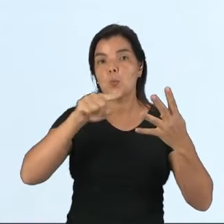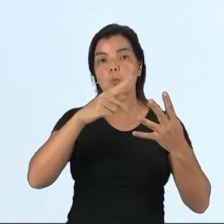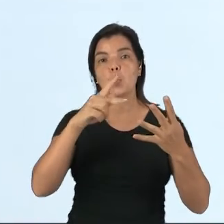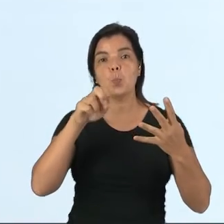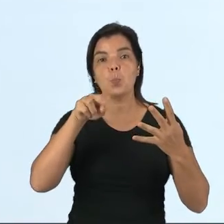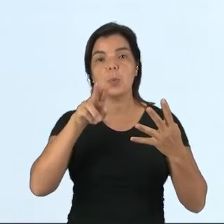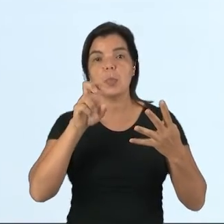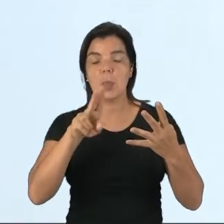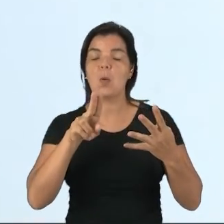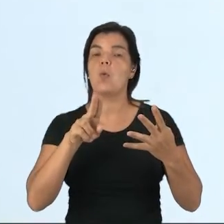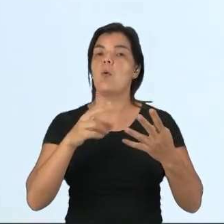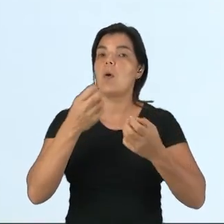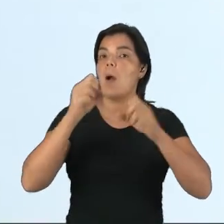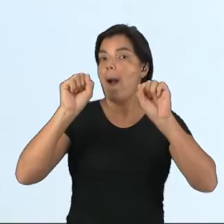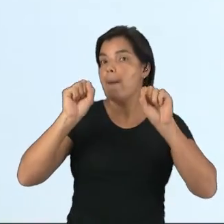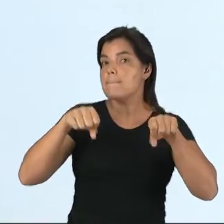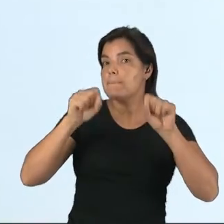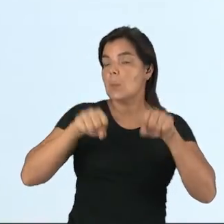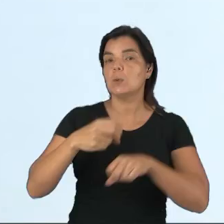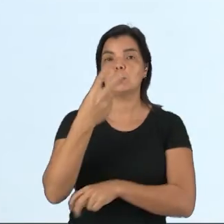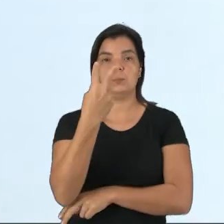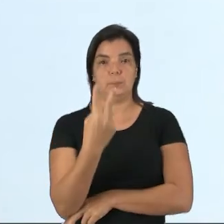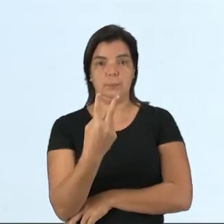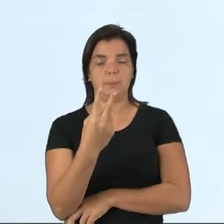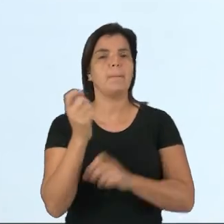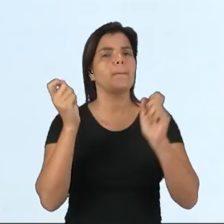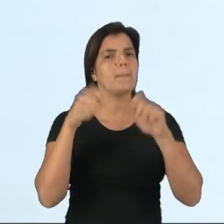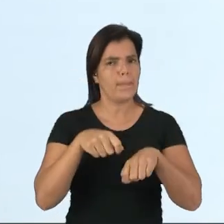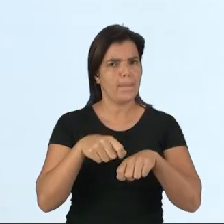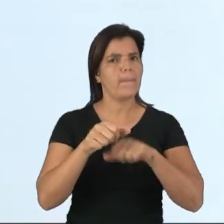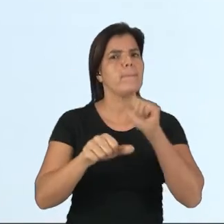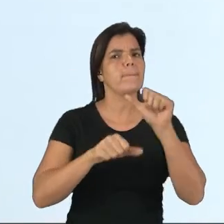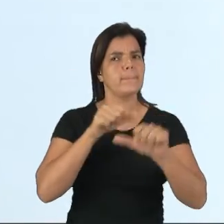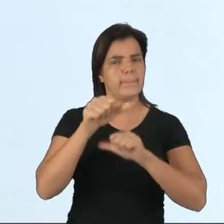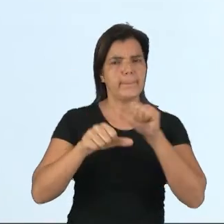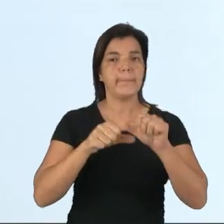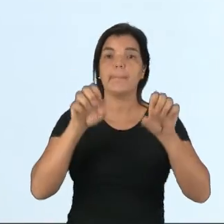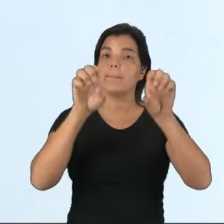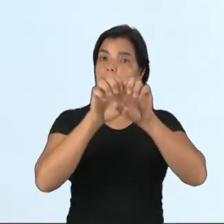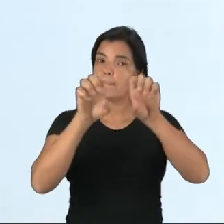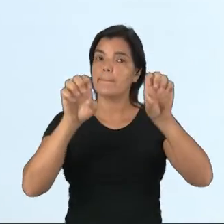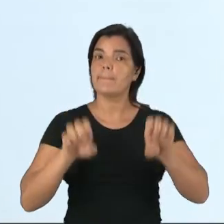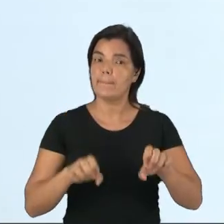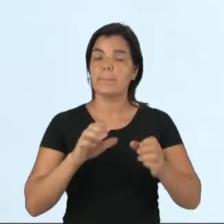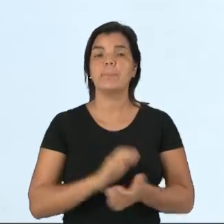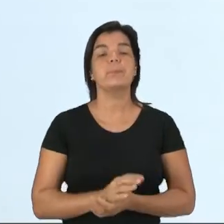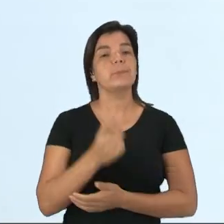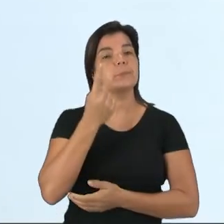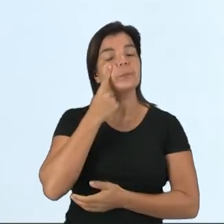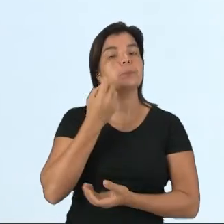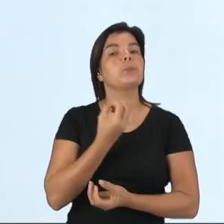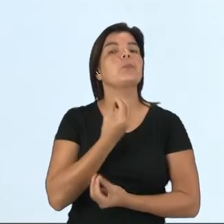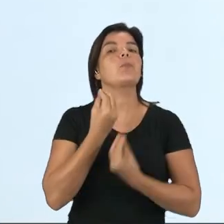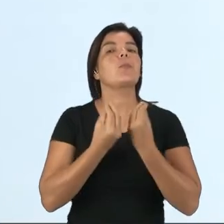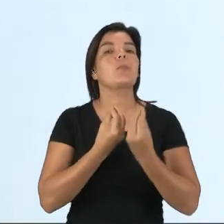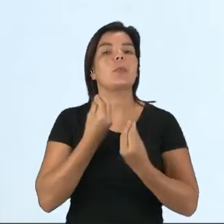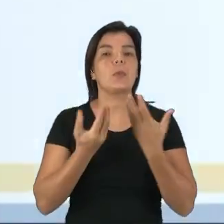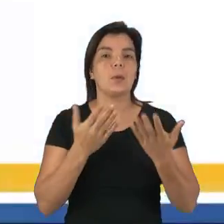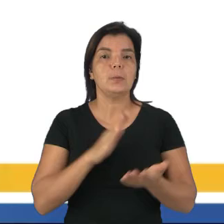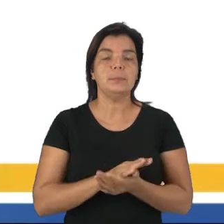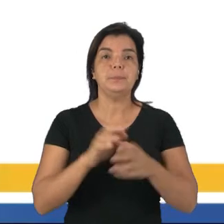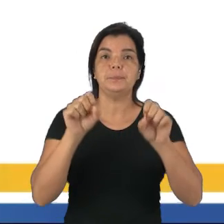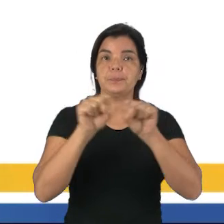então a moto tem 2. Então eu posso transformar isso numa equação. Vejamos como é que vai ficar